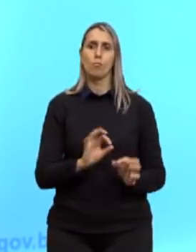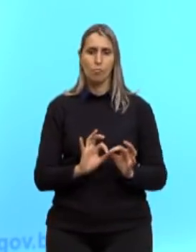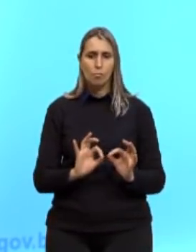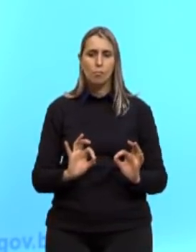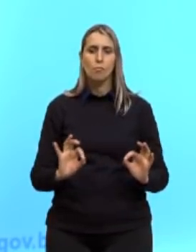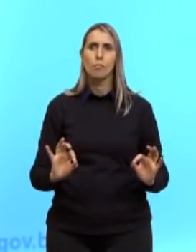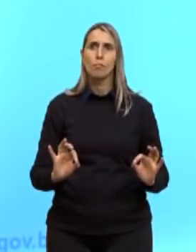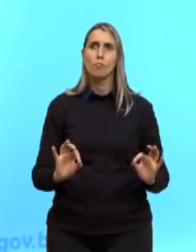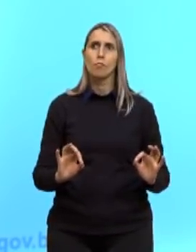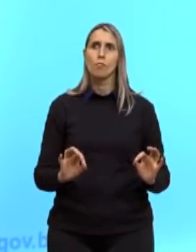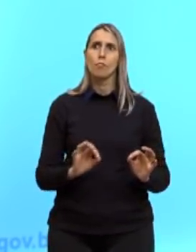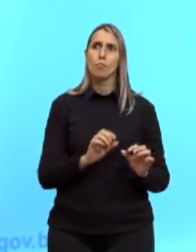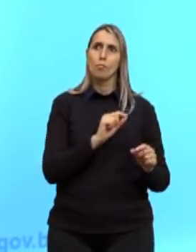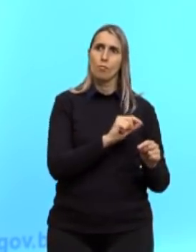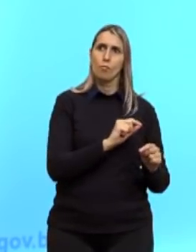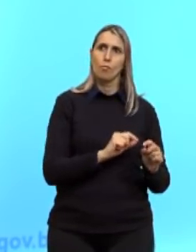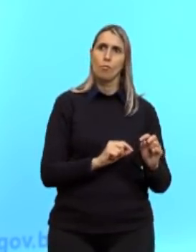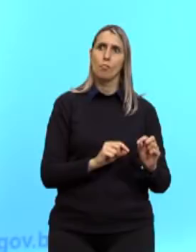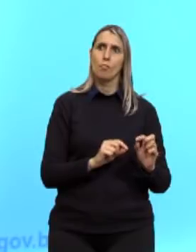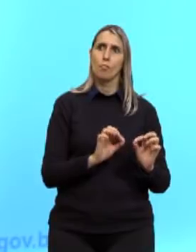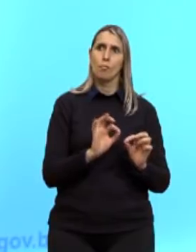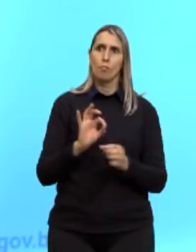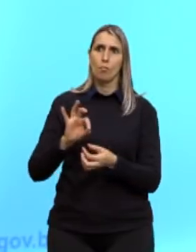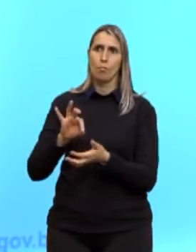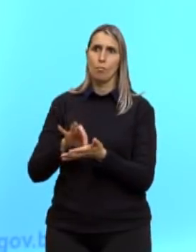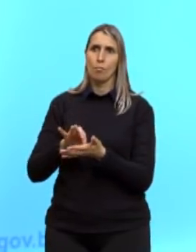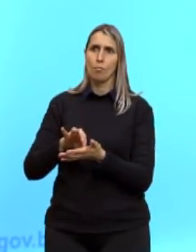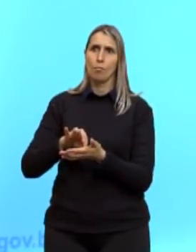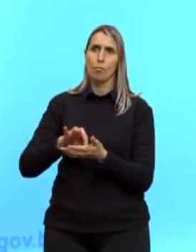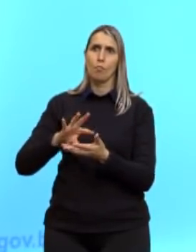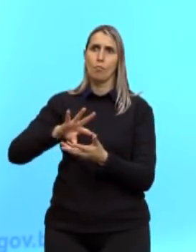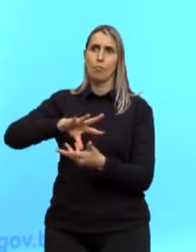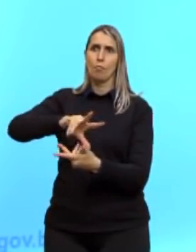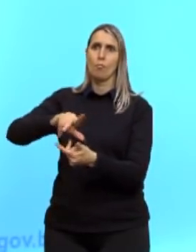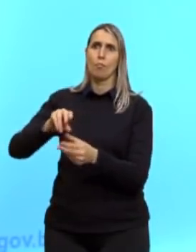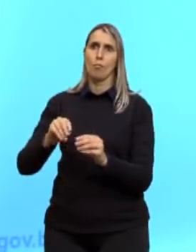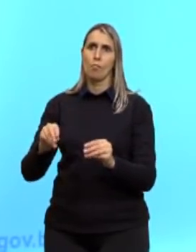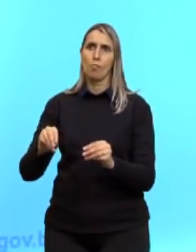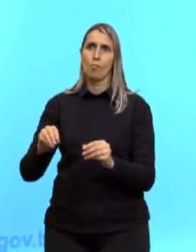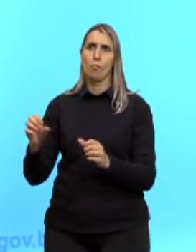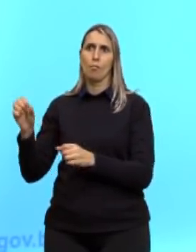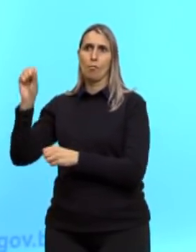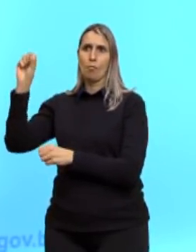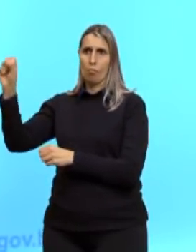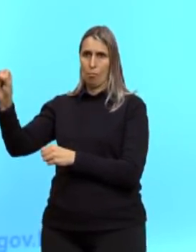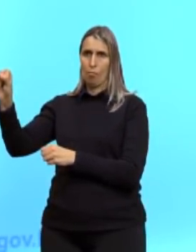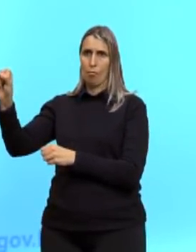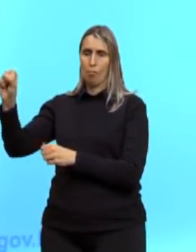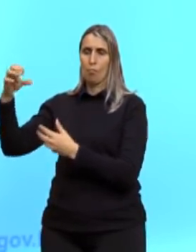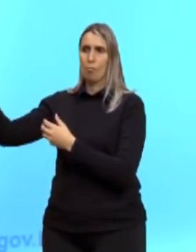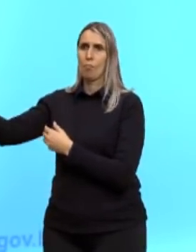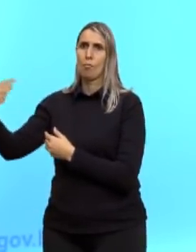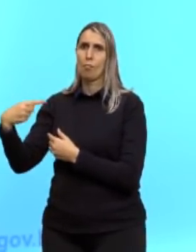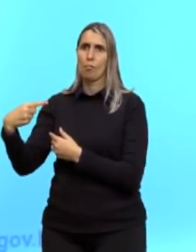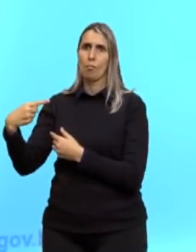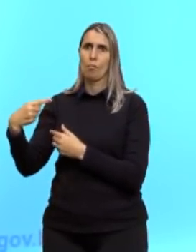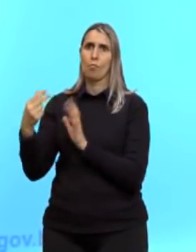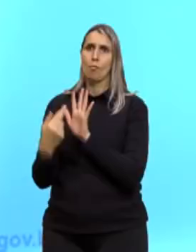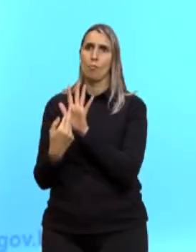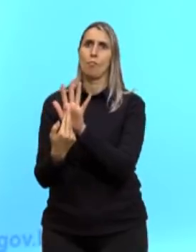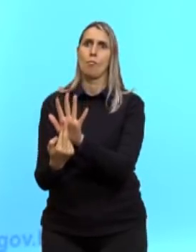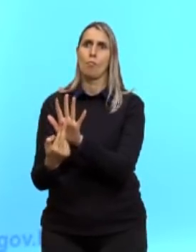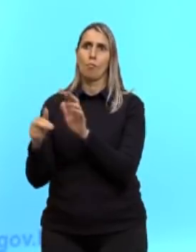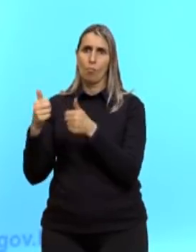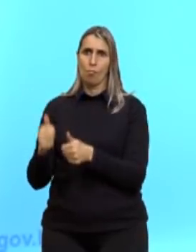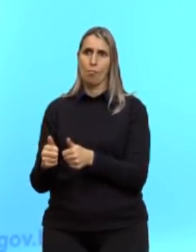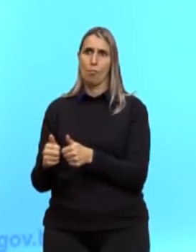distância do ponto te na superfície da terra ao ponto s na superfície do sol como representados na